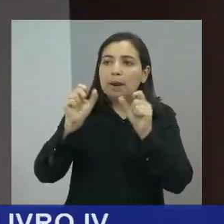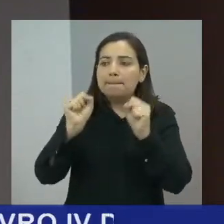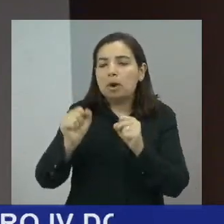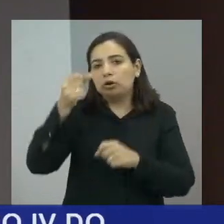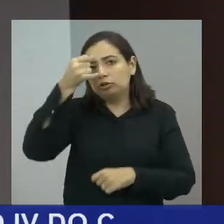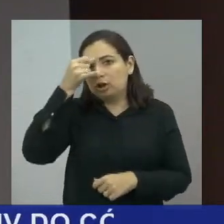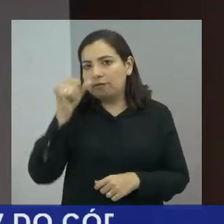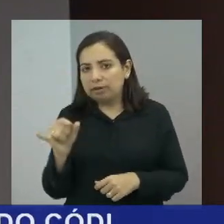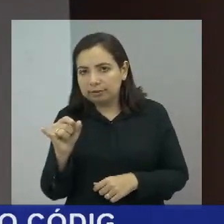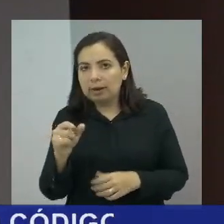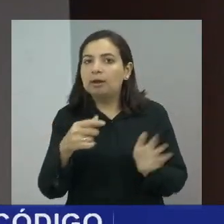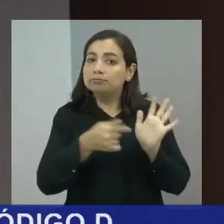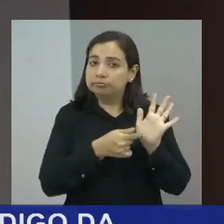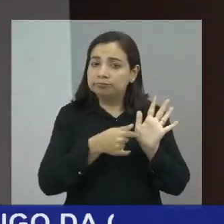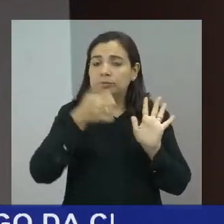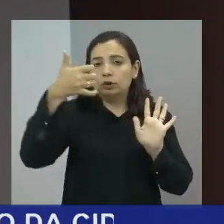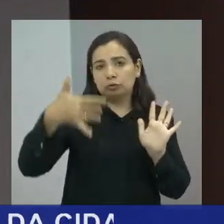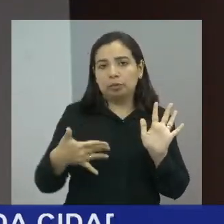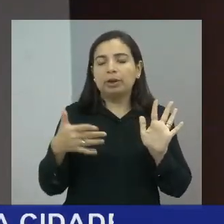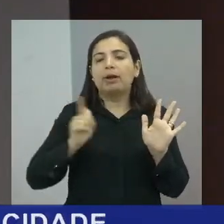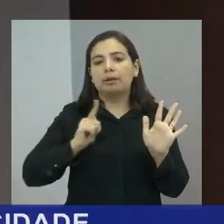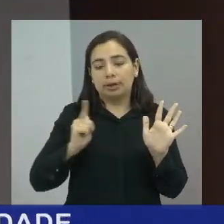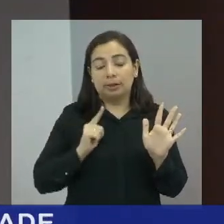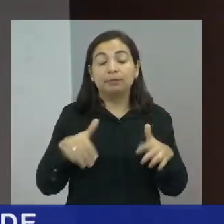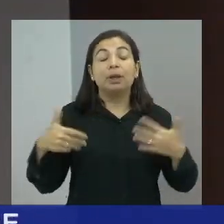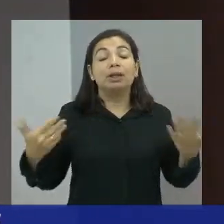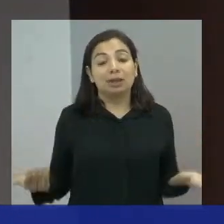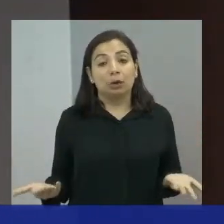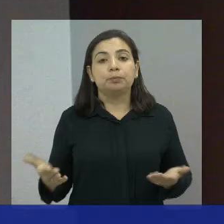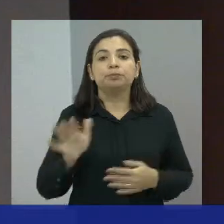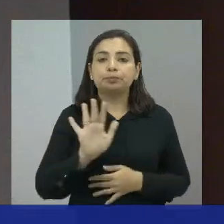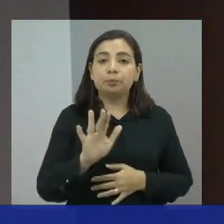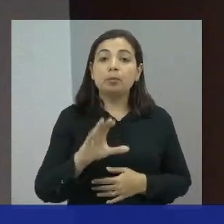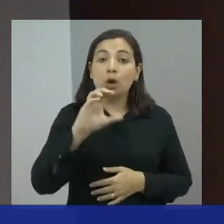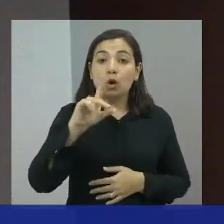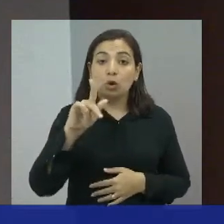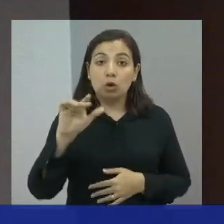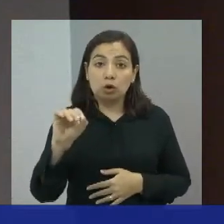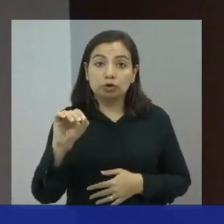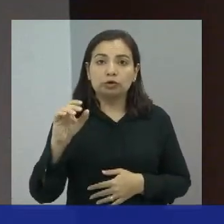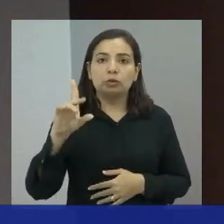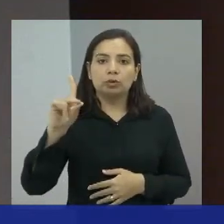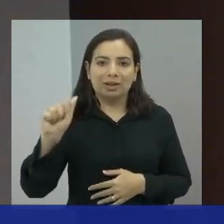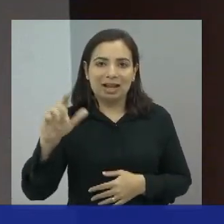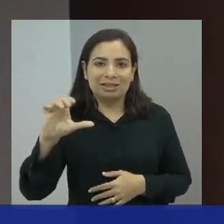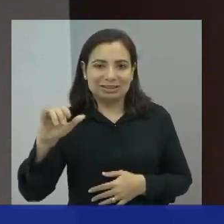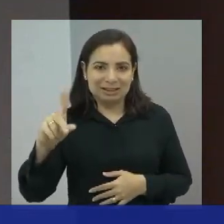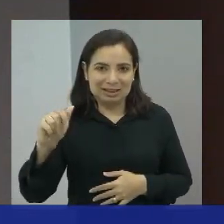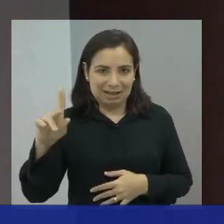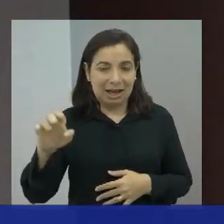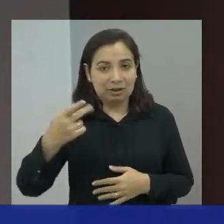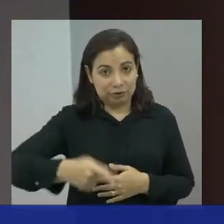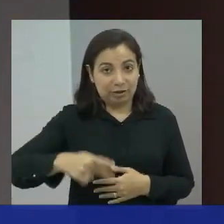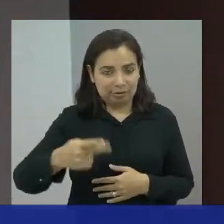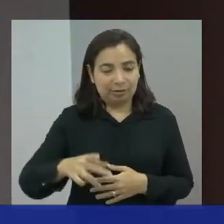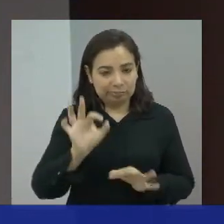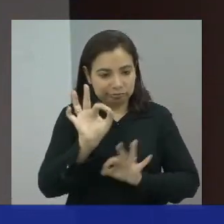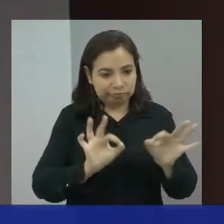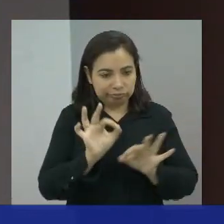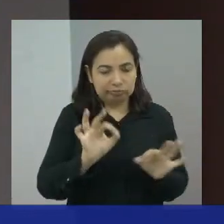evitadas. No Código da Cidade, nós trazemos uma gradação